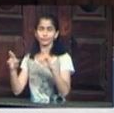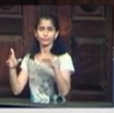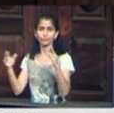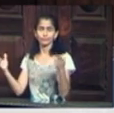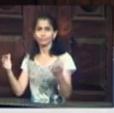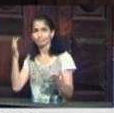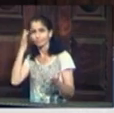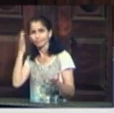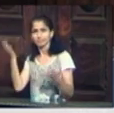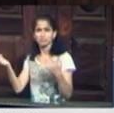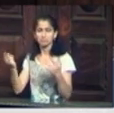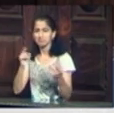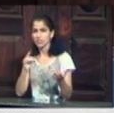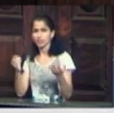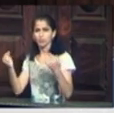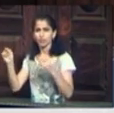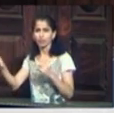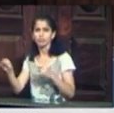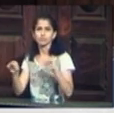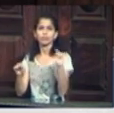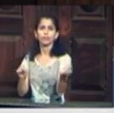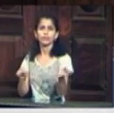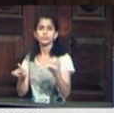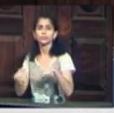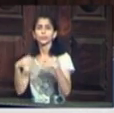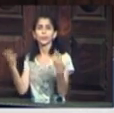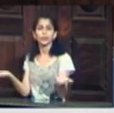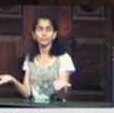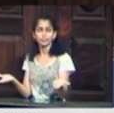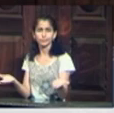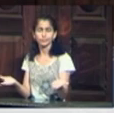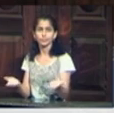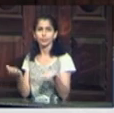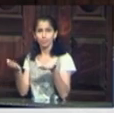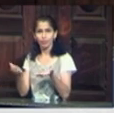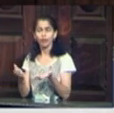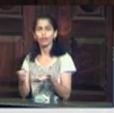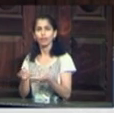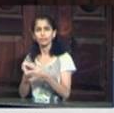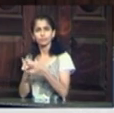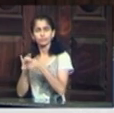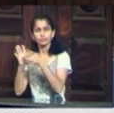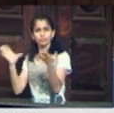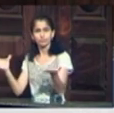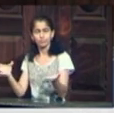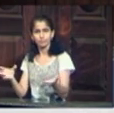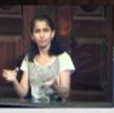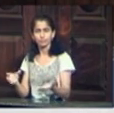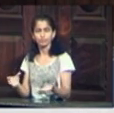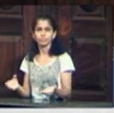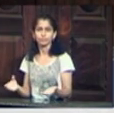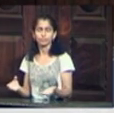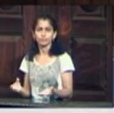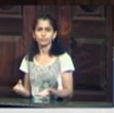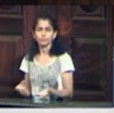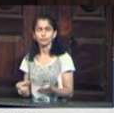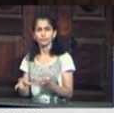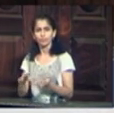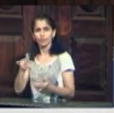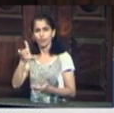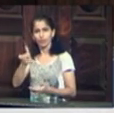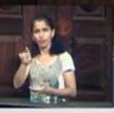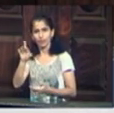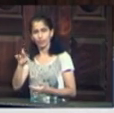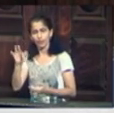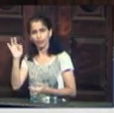Não sabe o que quer. Quer uma autorização para ser liberalizante na lei de